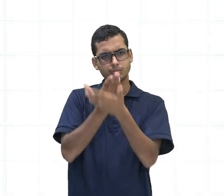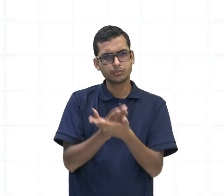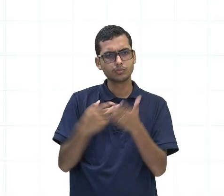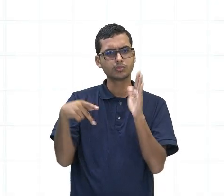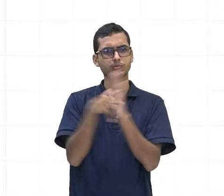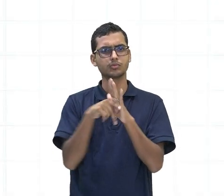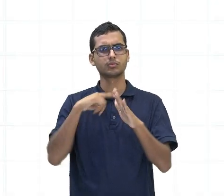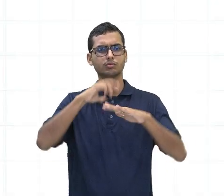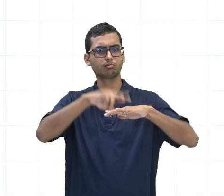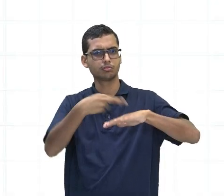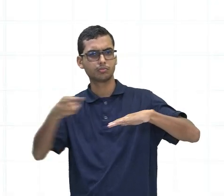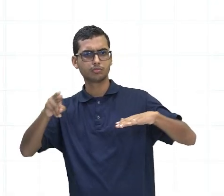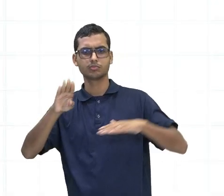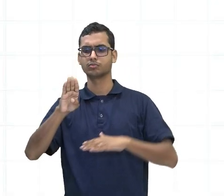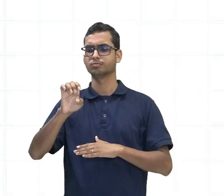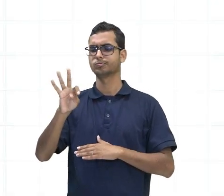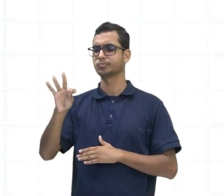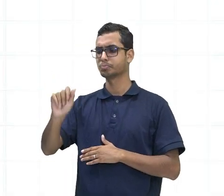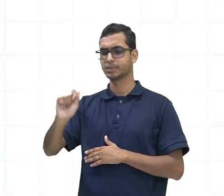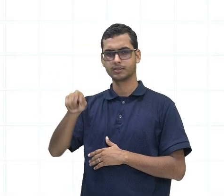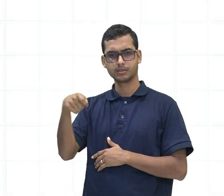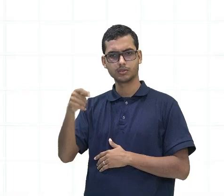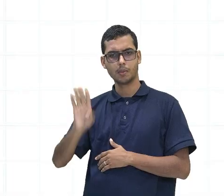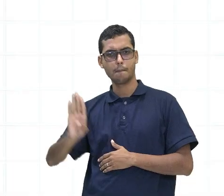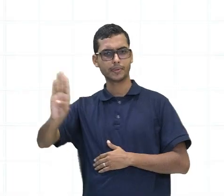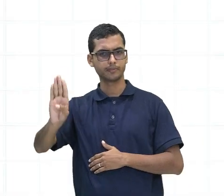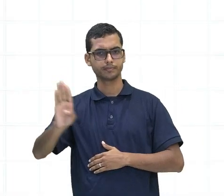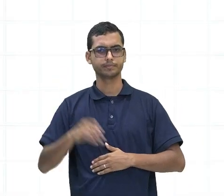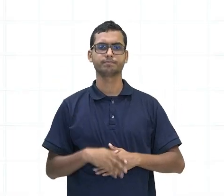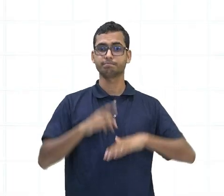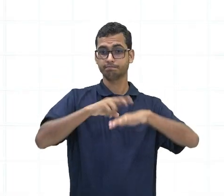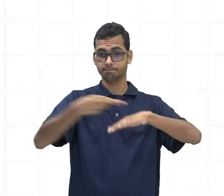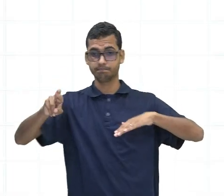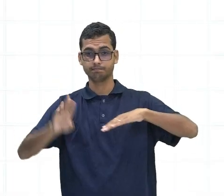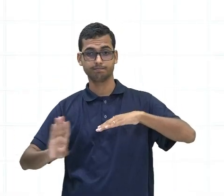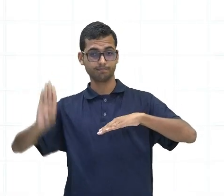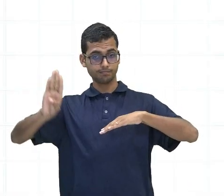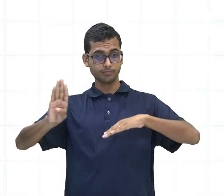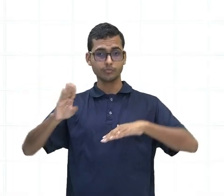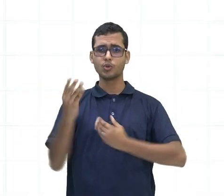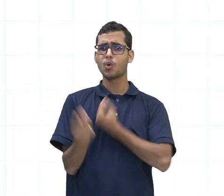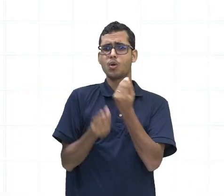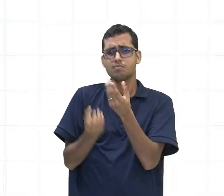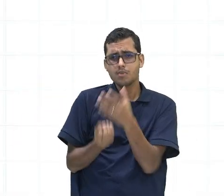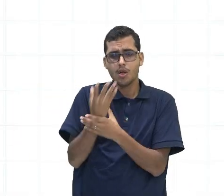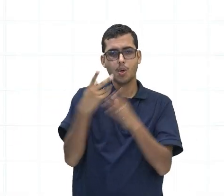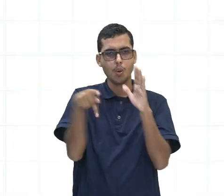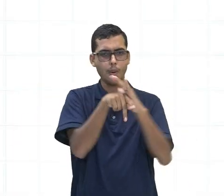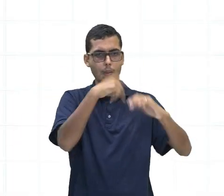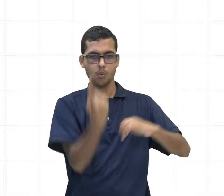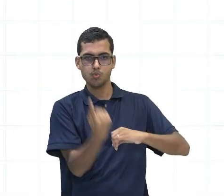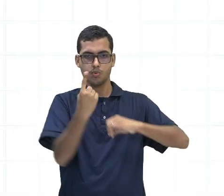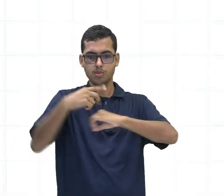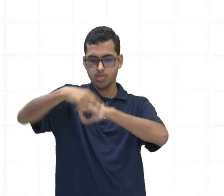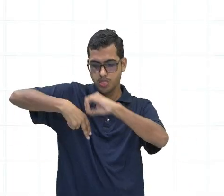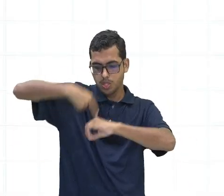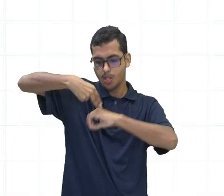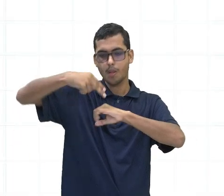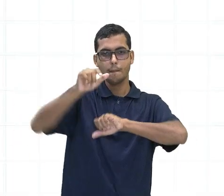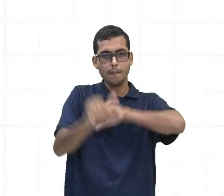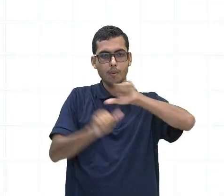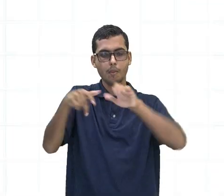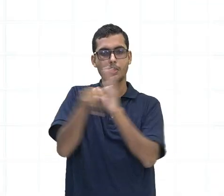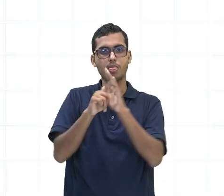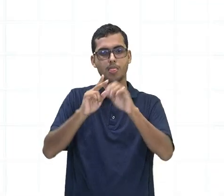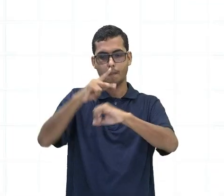observar é justamente a radiação beta. Ela tem origem a partir de um nêutron do núcleo que se transforma em um